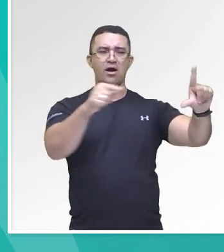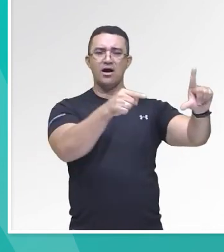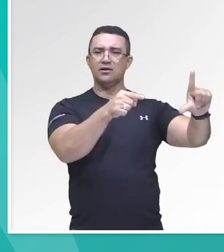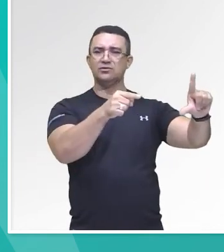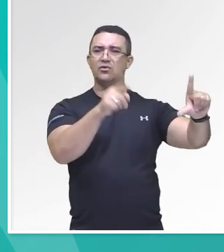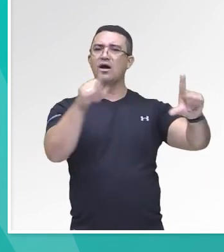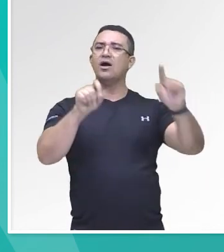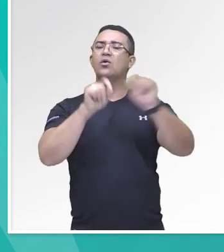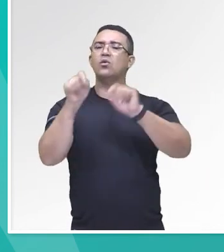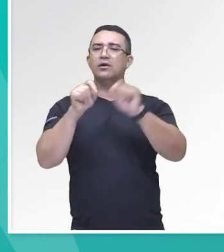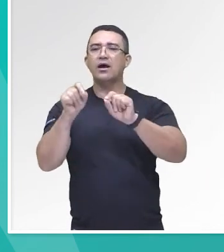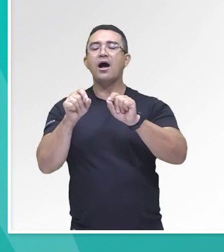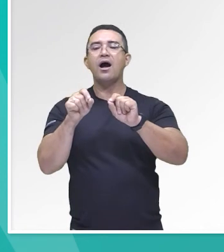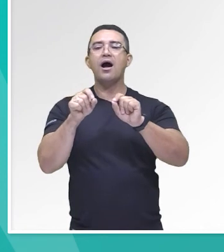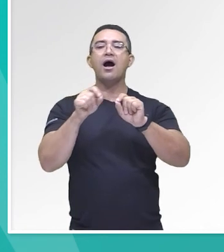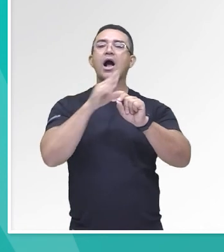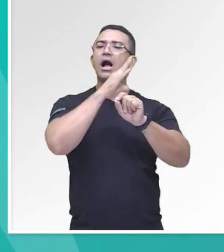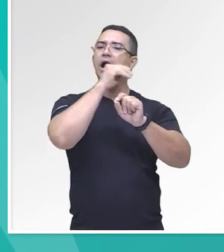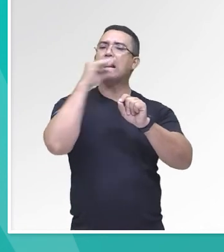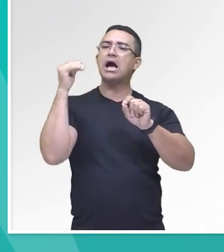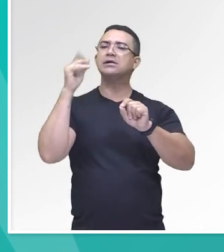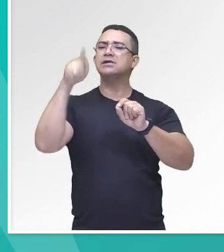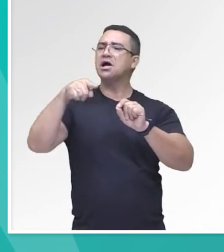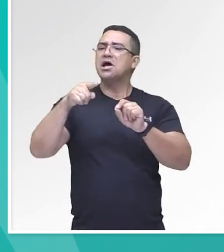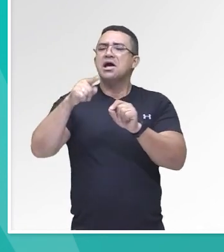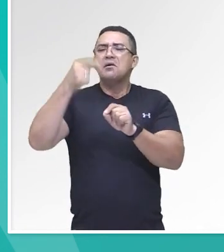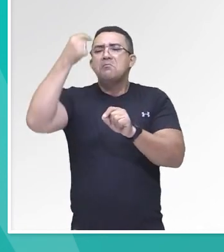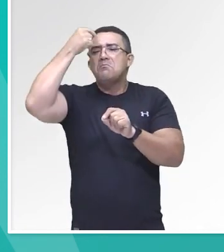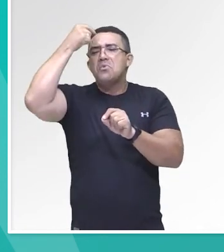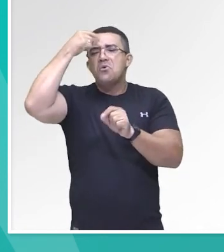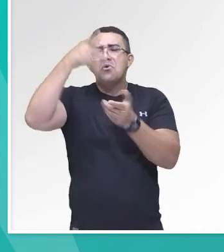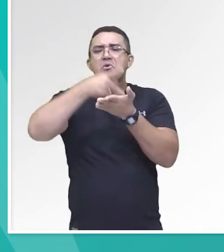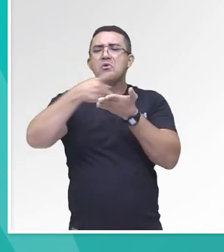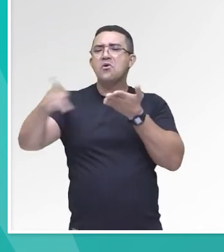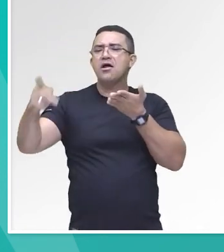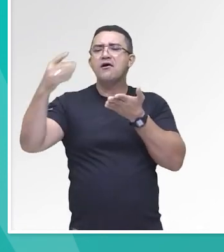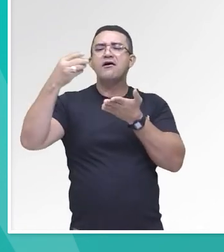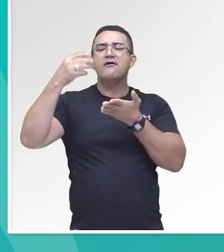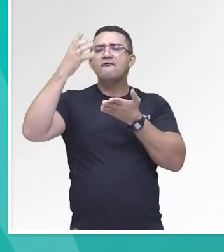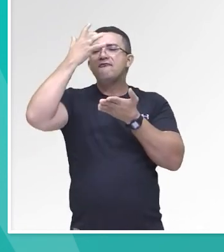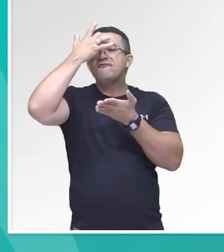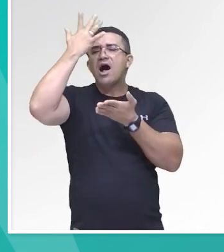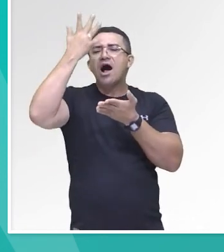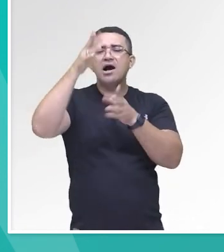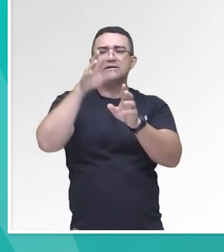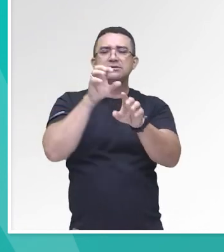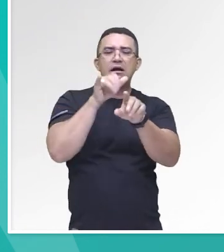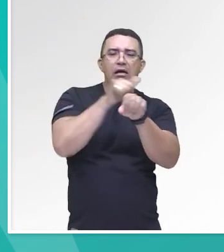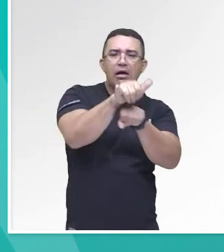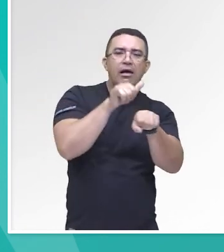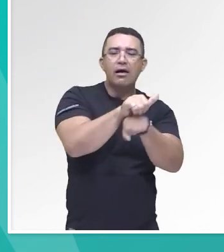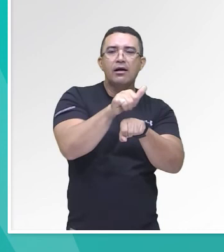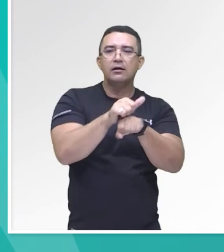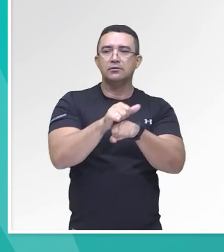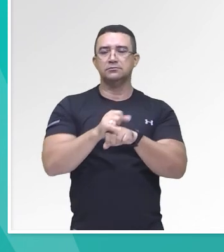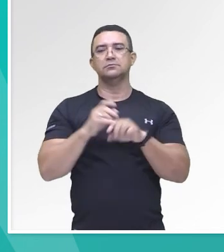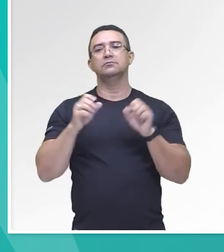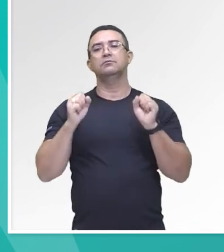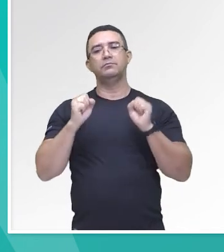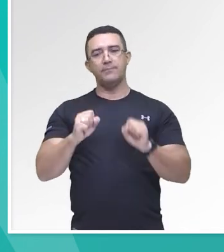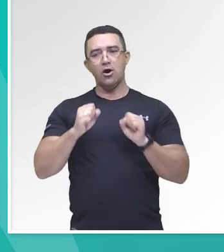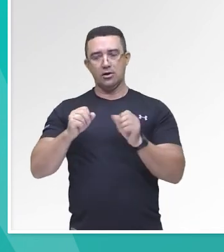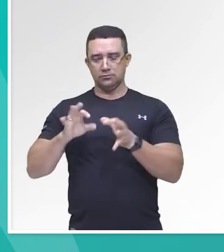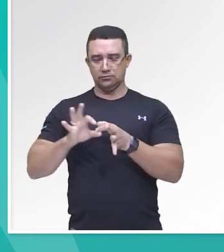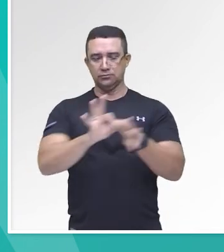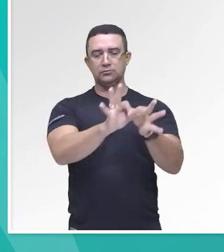O fato de as crianças serem inocentes. Então, eu posso ter coesão textual através